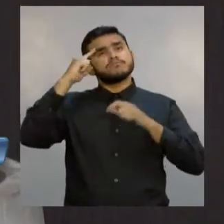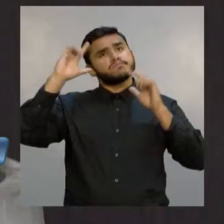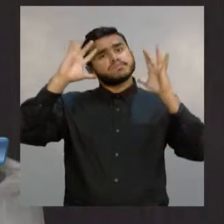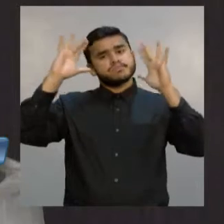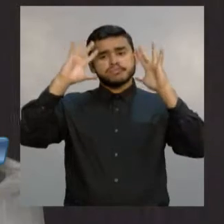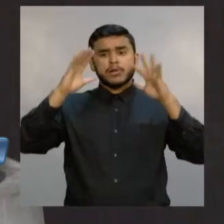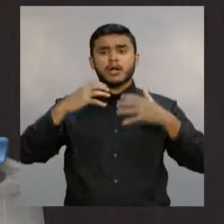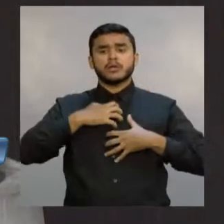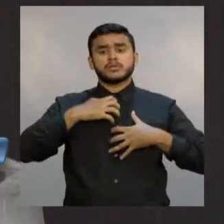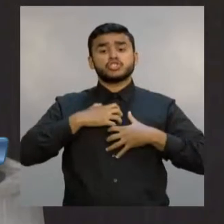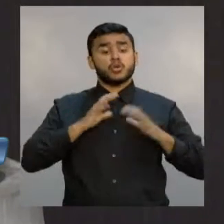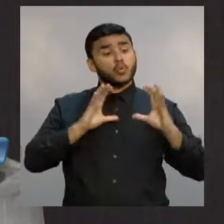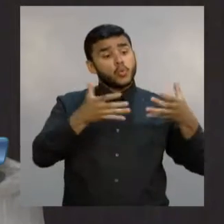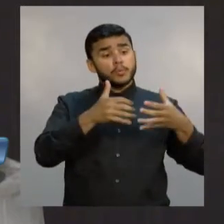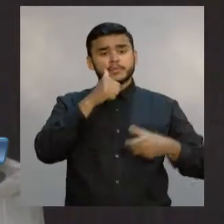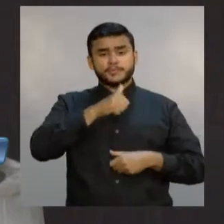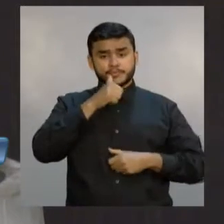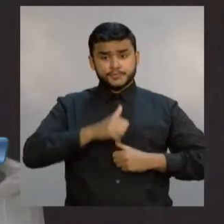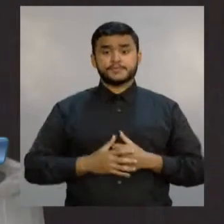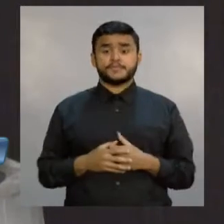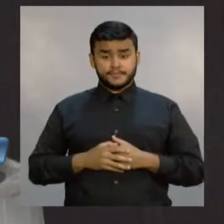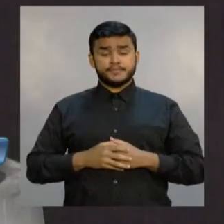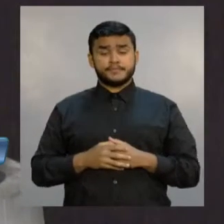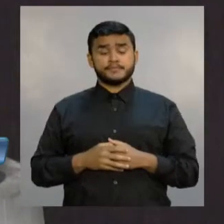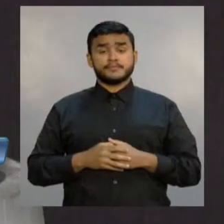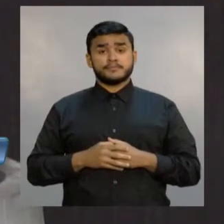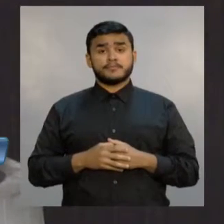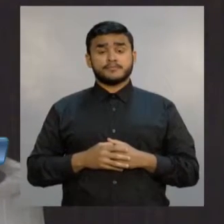da sensação das mulheres.